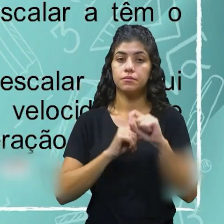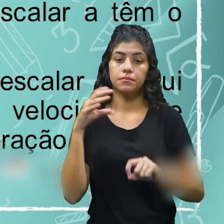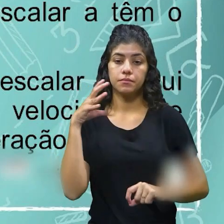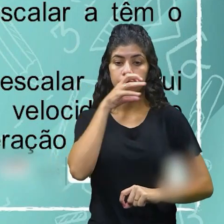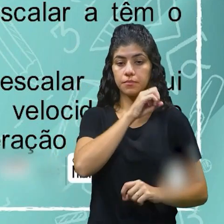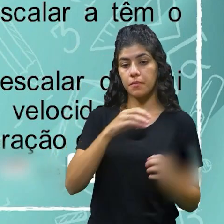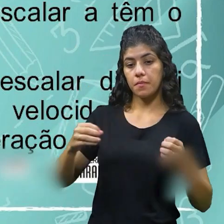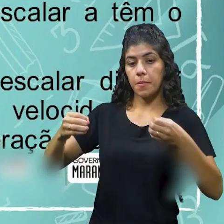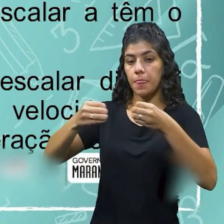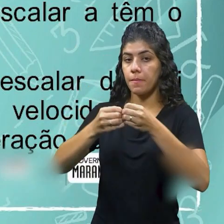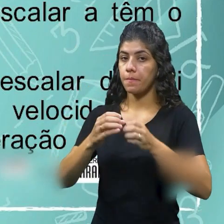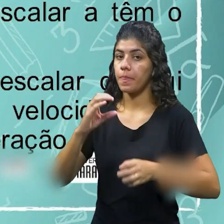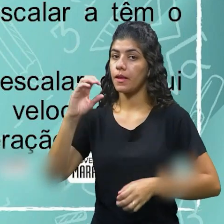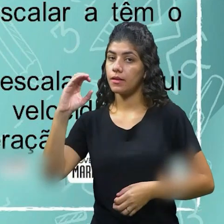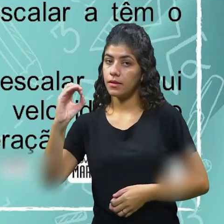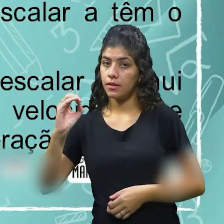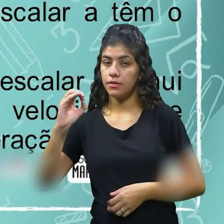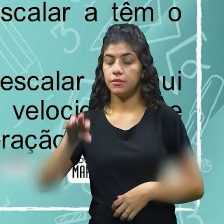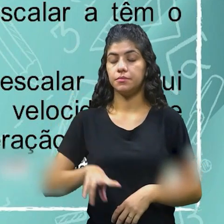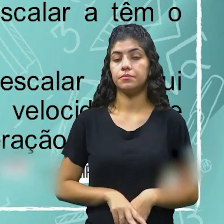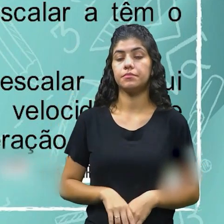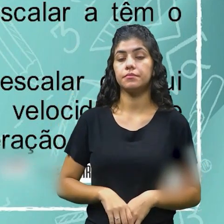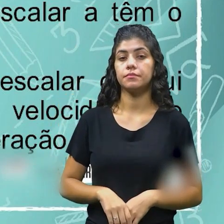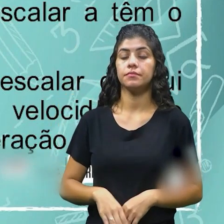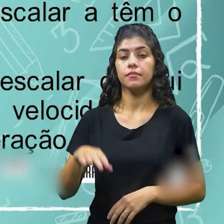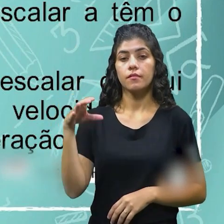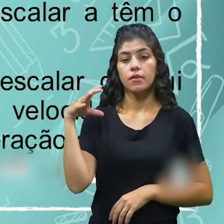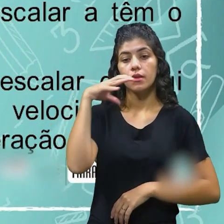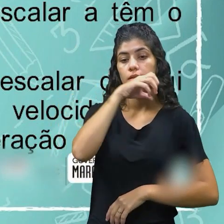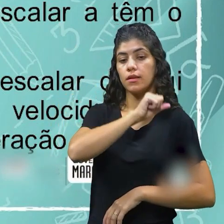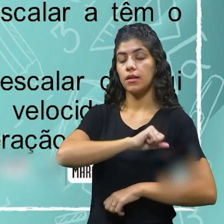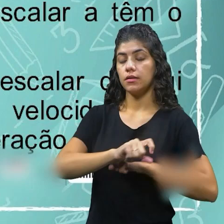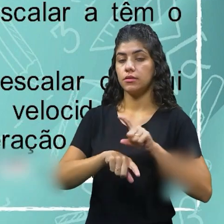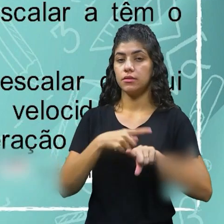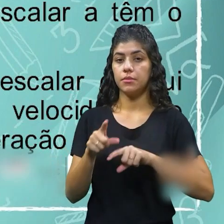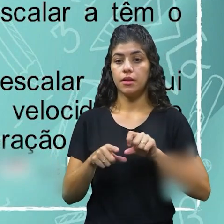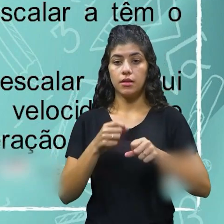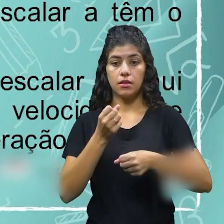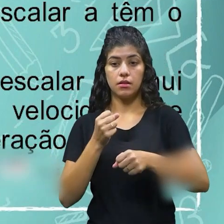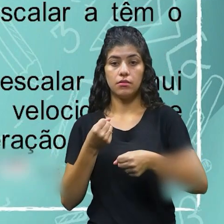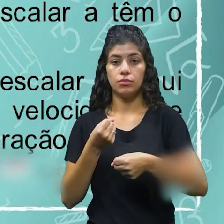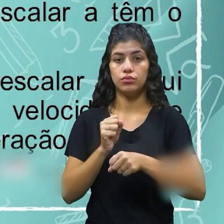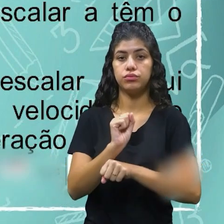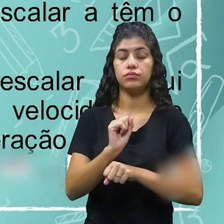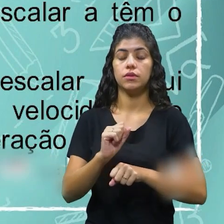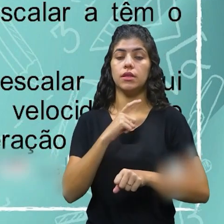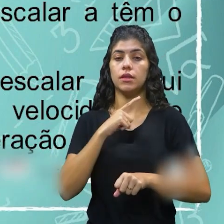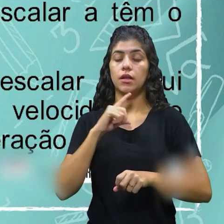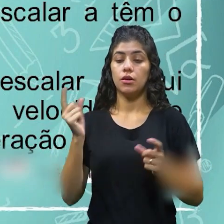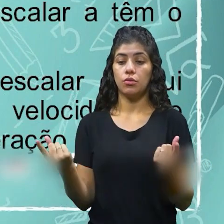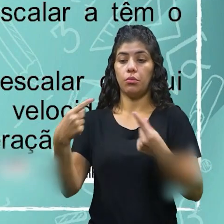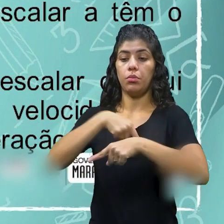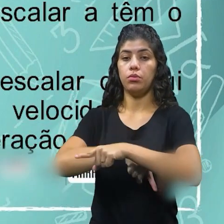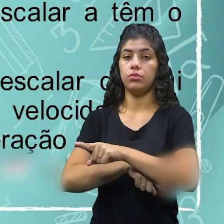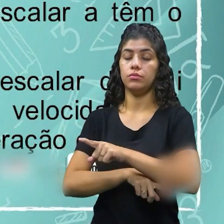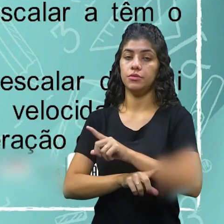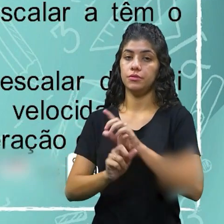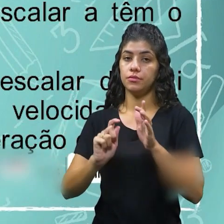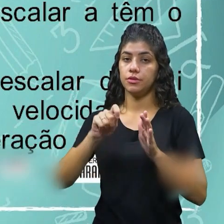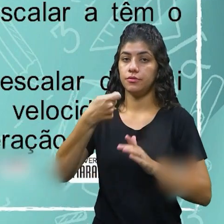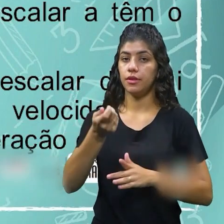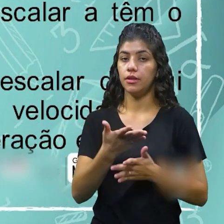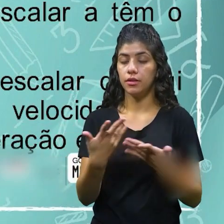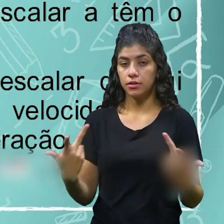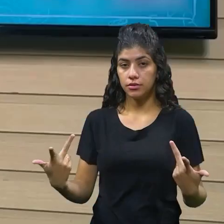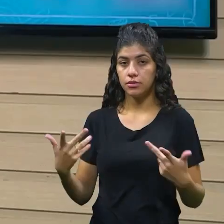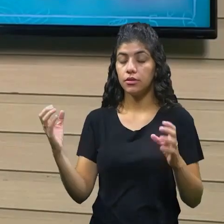aproxima de zero. A velocidade escalar e a aceleração escalar têm sinais contrários, então eles vão se